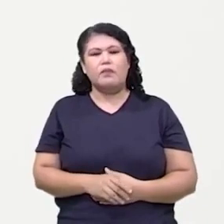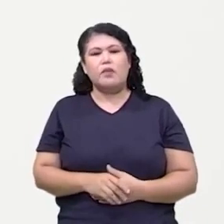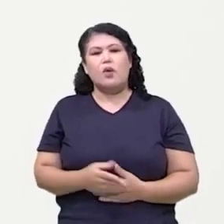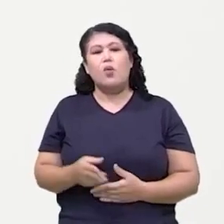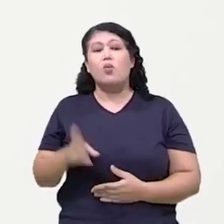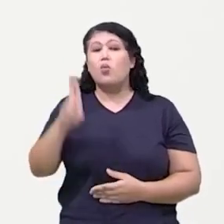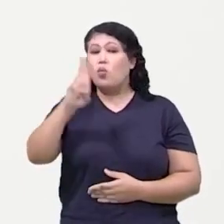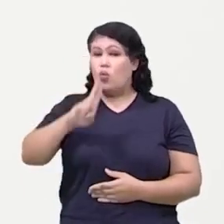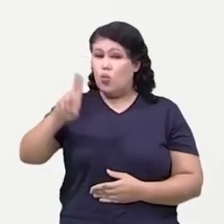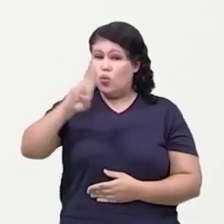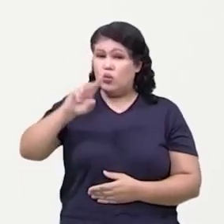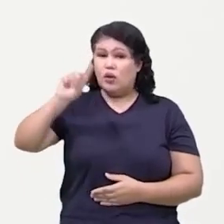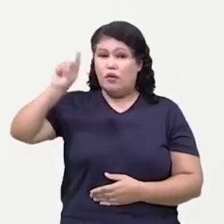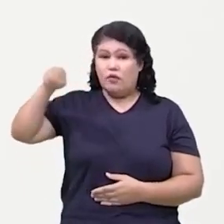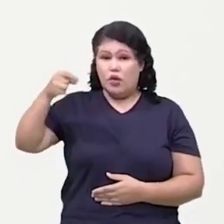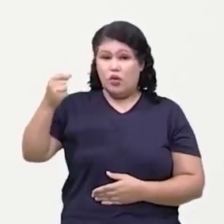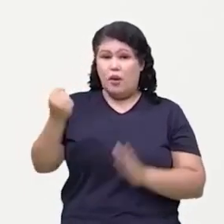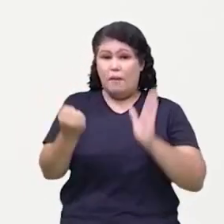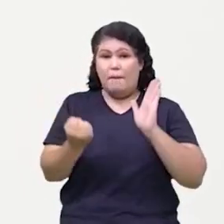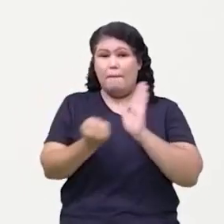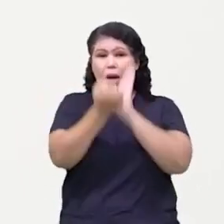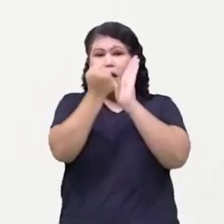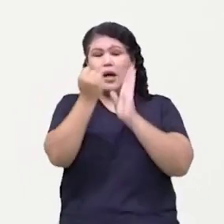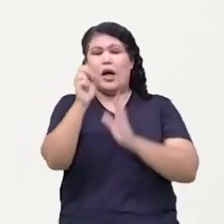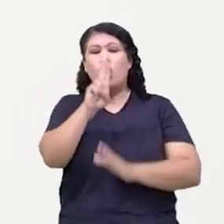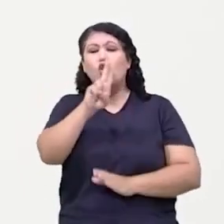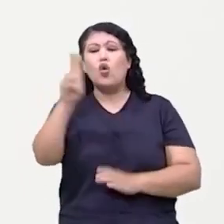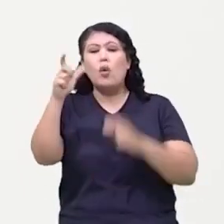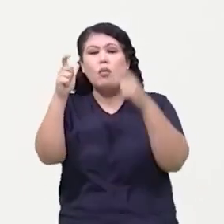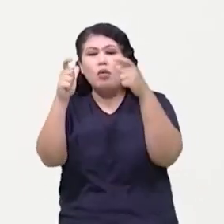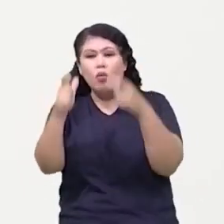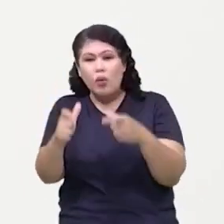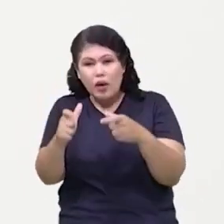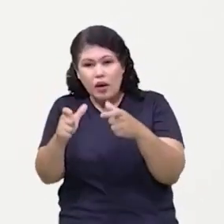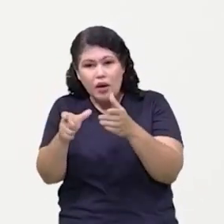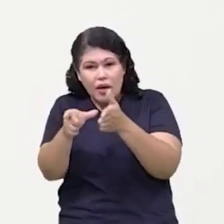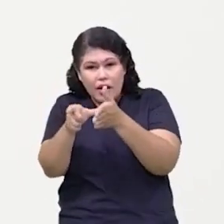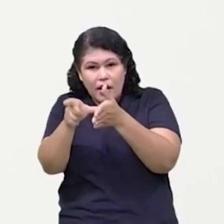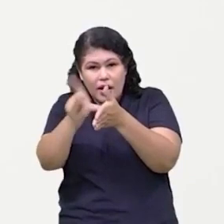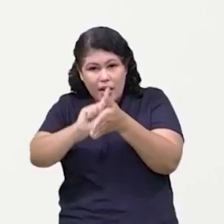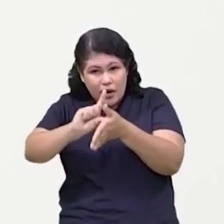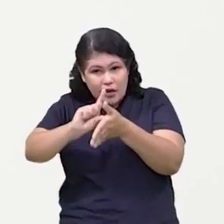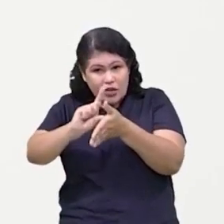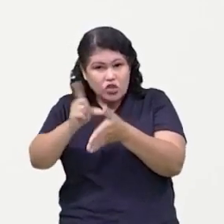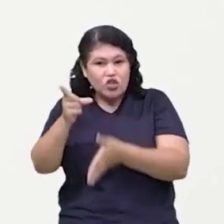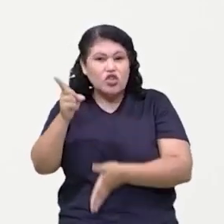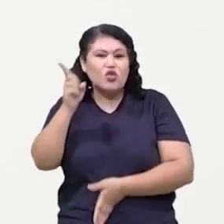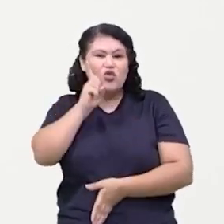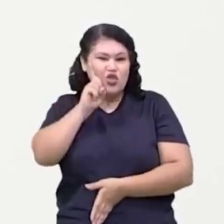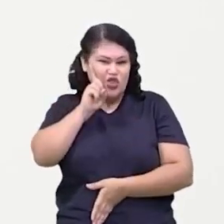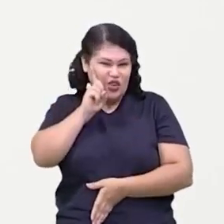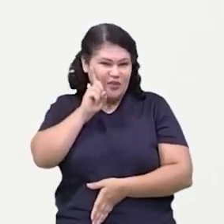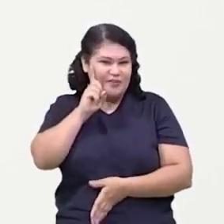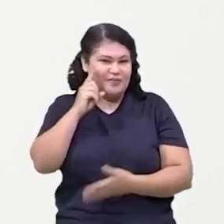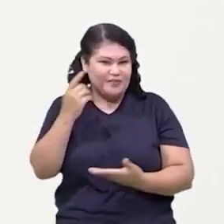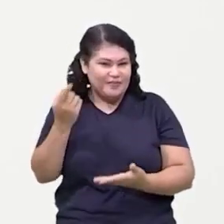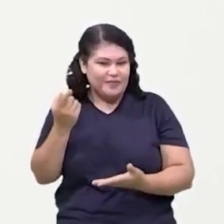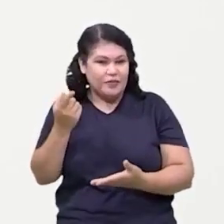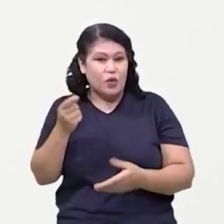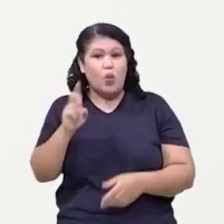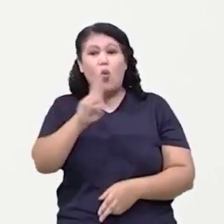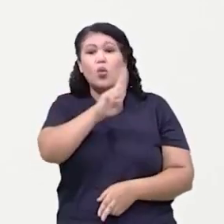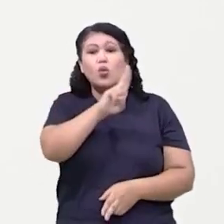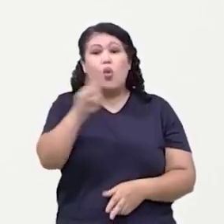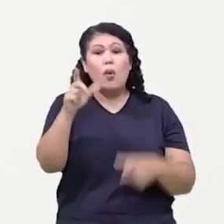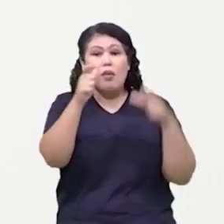Use-se a vírgula para marcar nome de lugar anteposto às datas. Nome